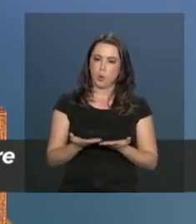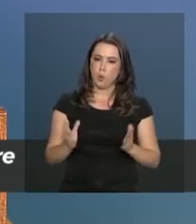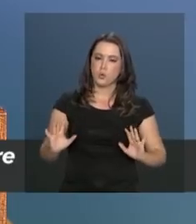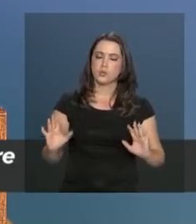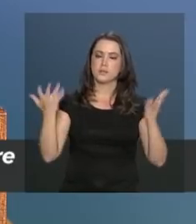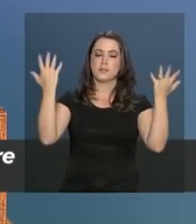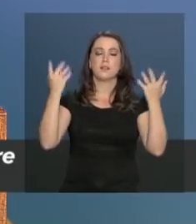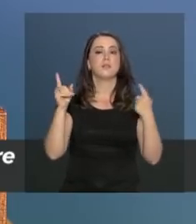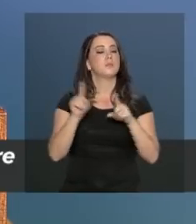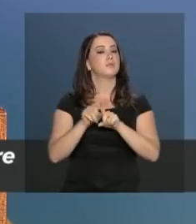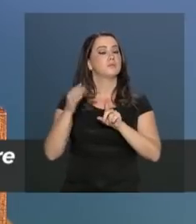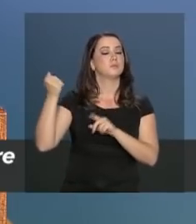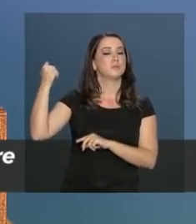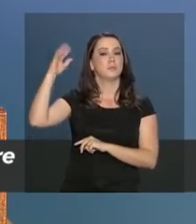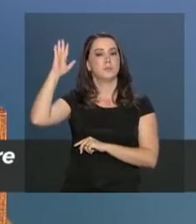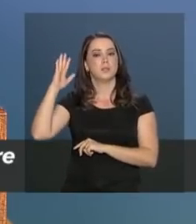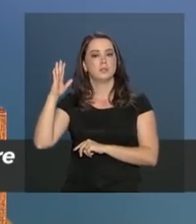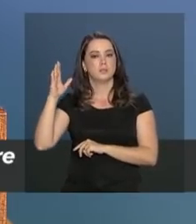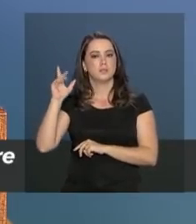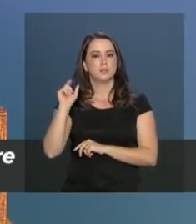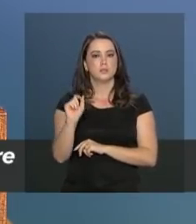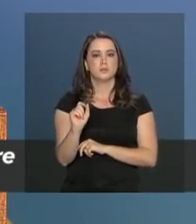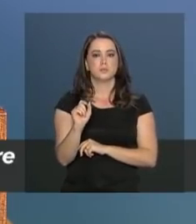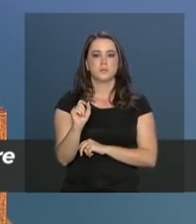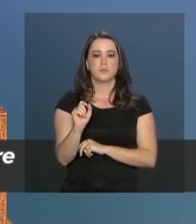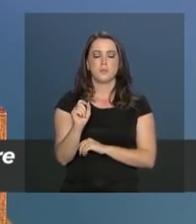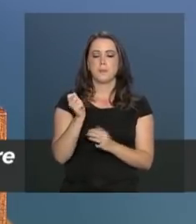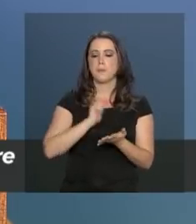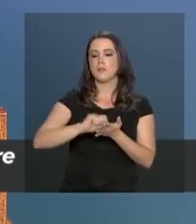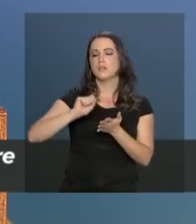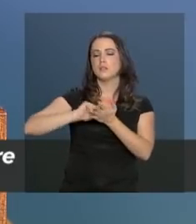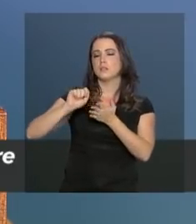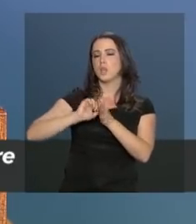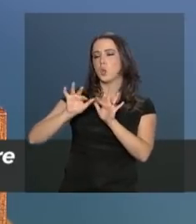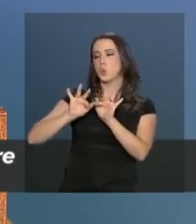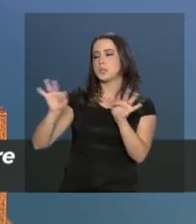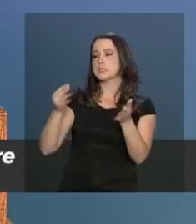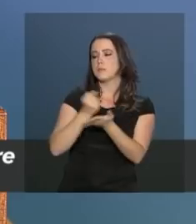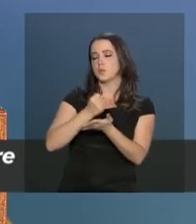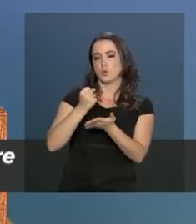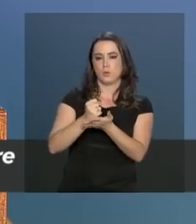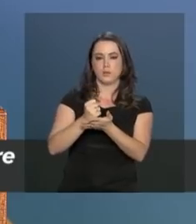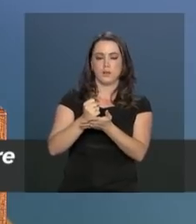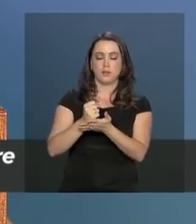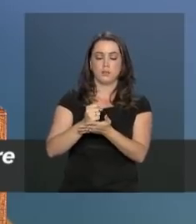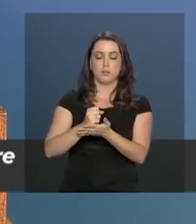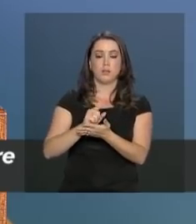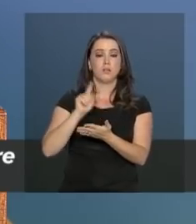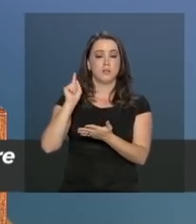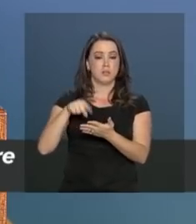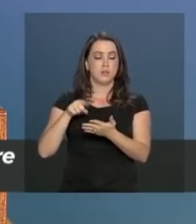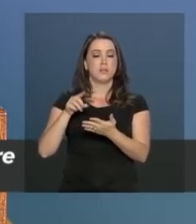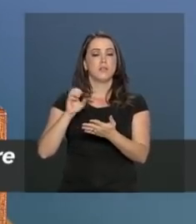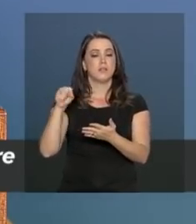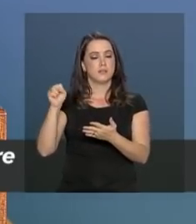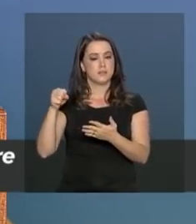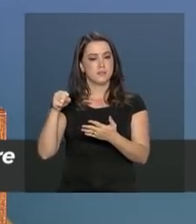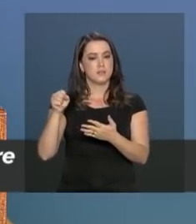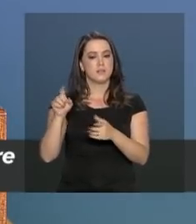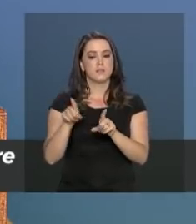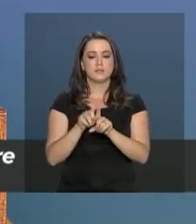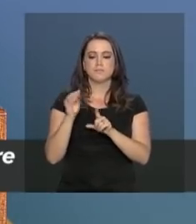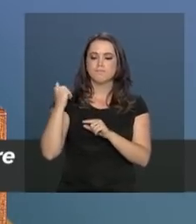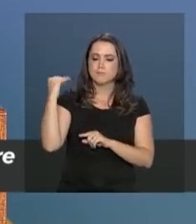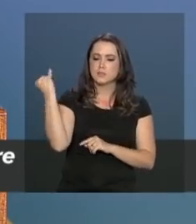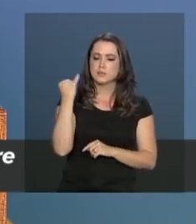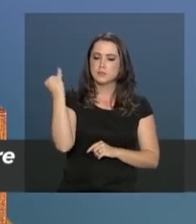seja muito mais do que a assinatura desses contratos que são sem dúvida da